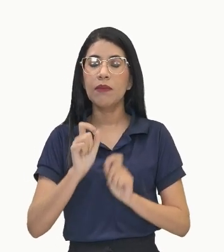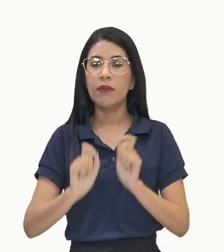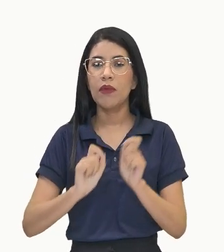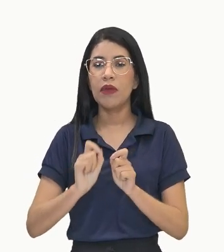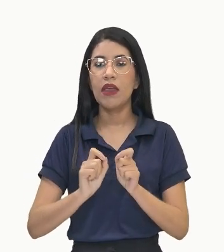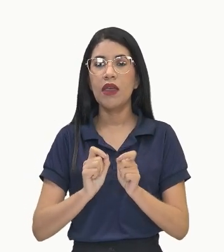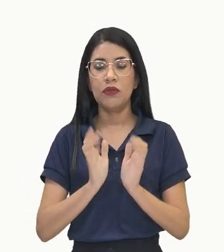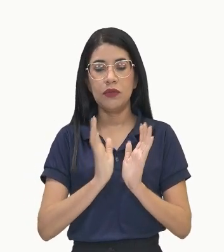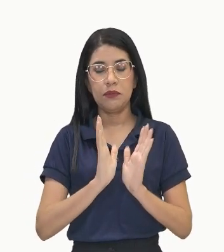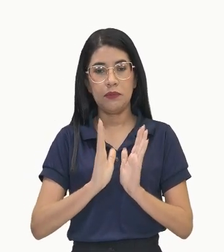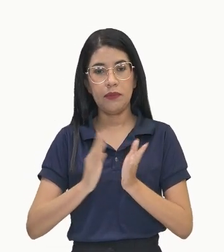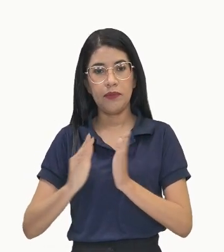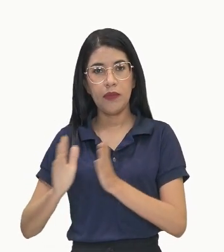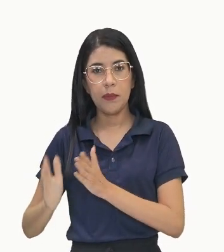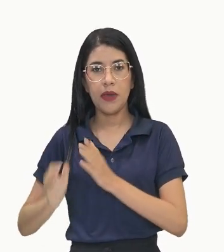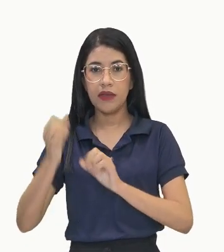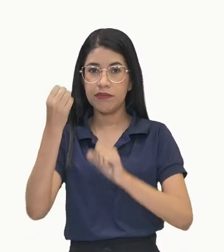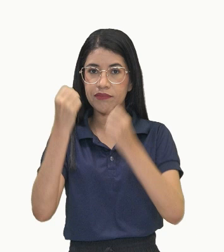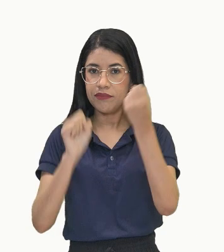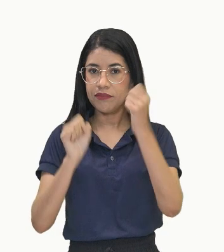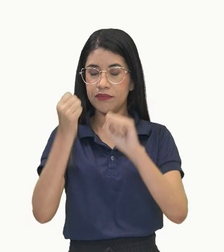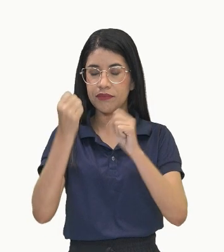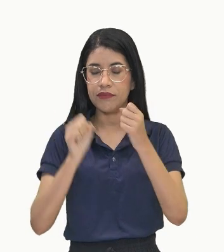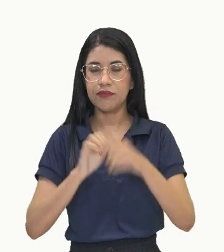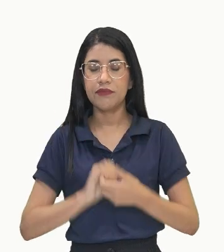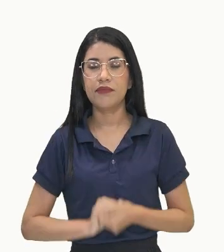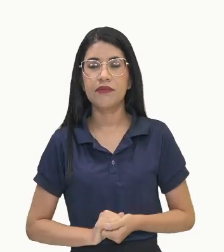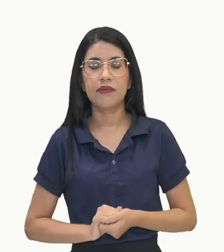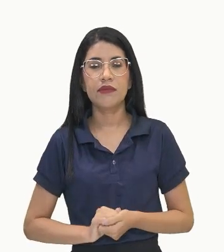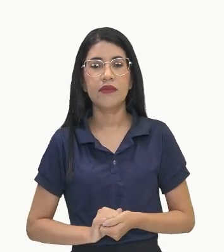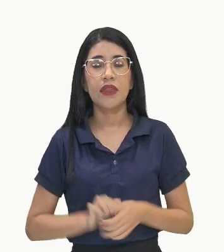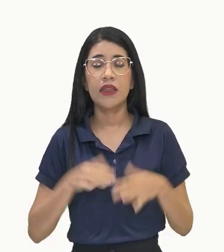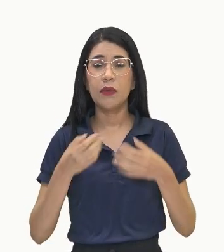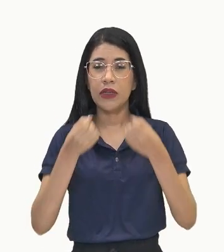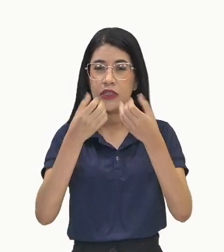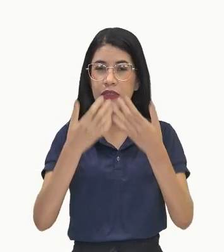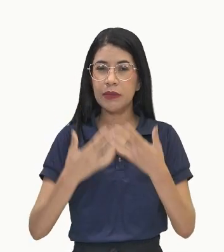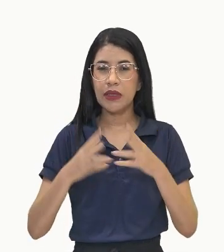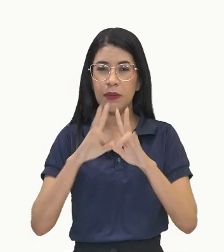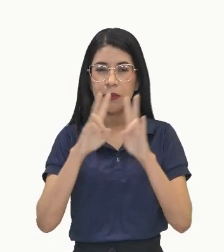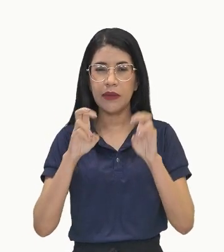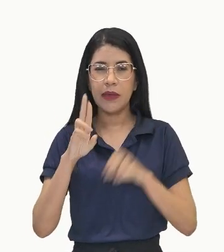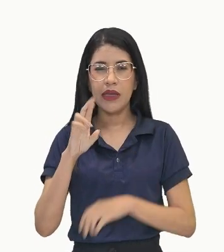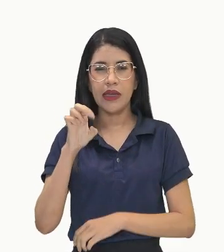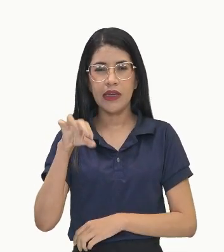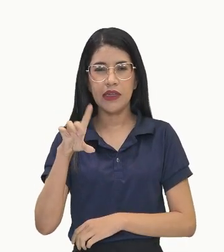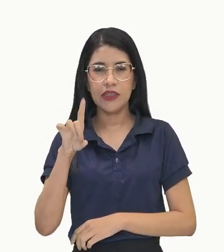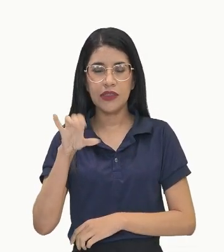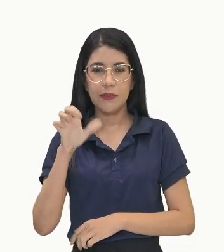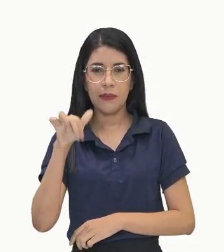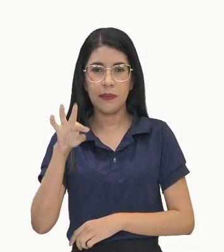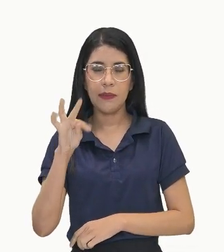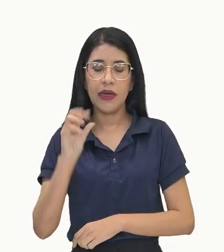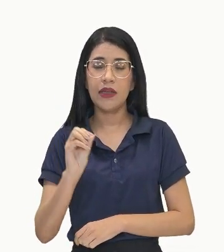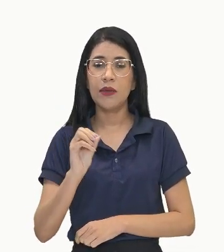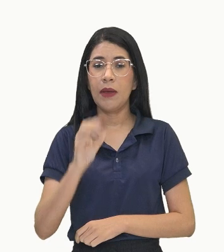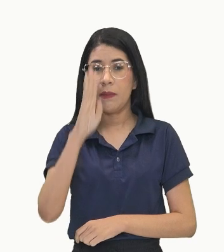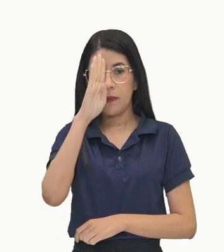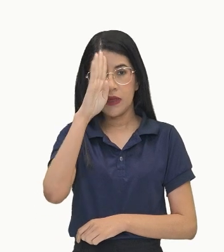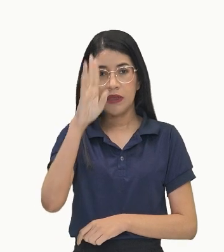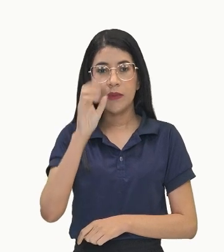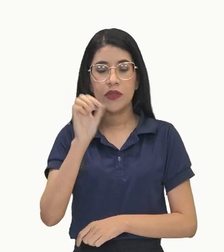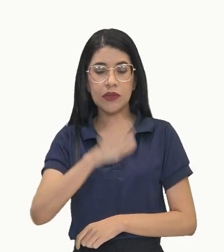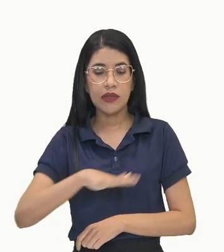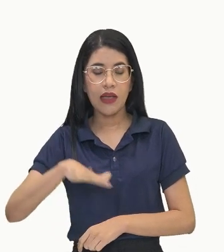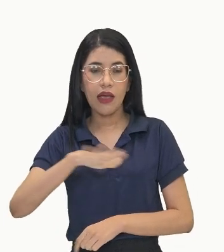os processos industriais. Então, quando a gente fala de rendimento, você vai ver principalmente nas áreas